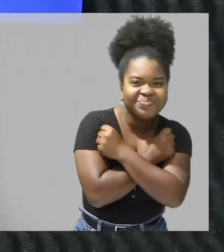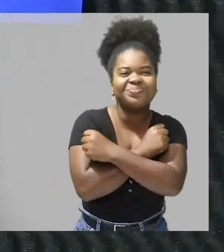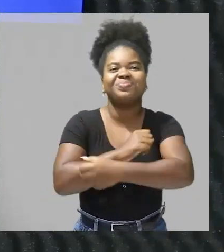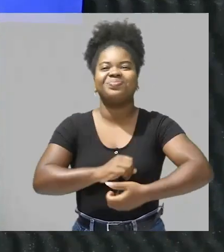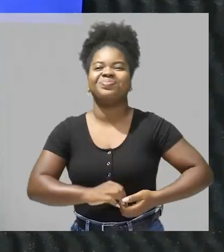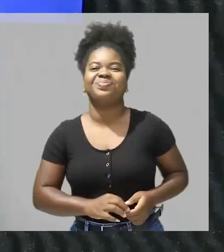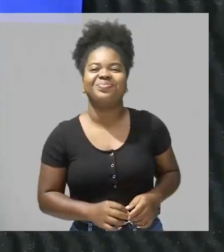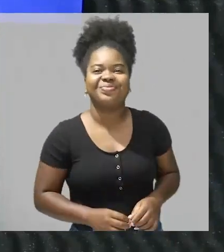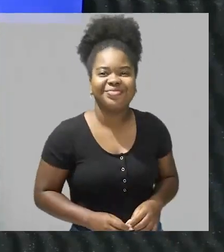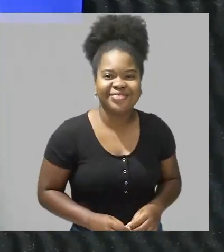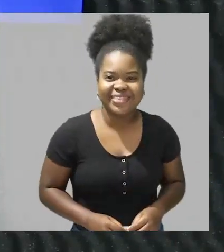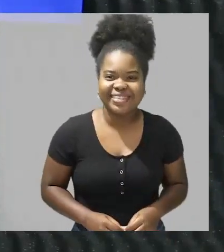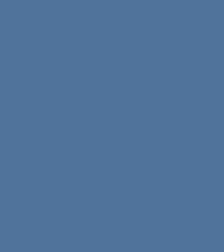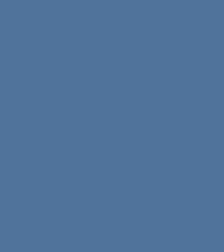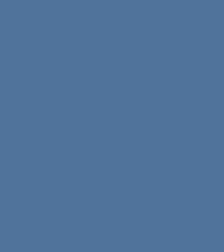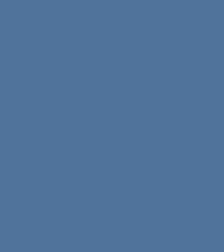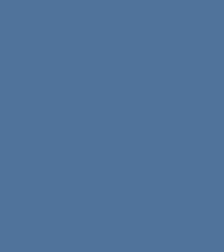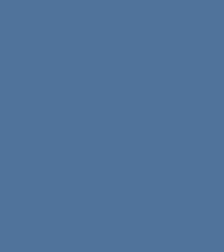valeu